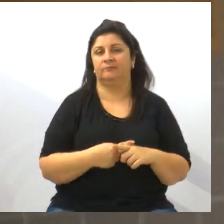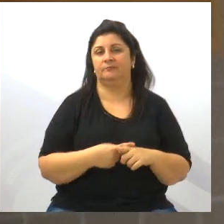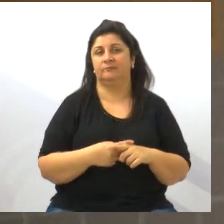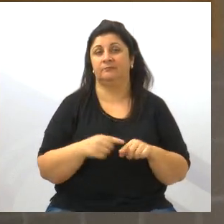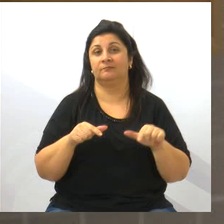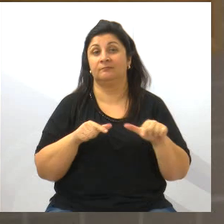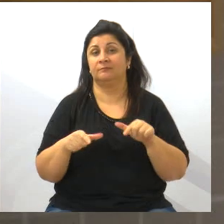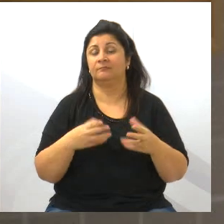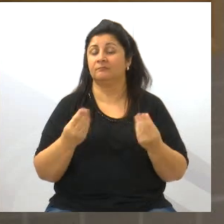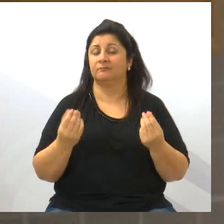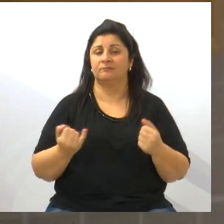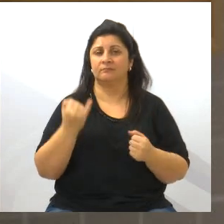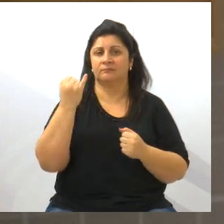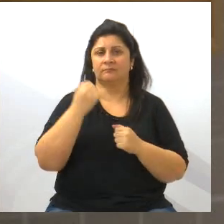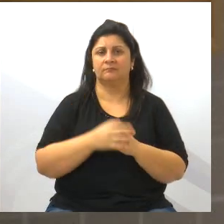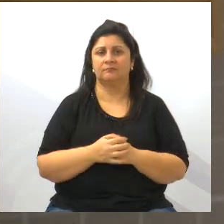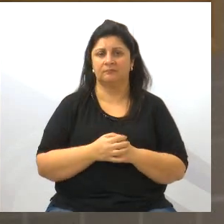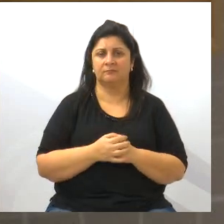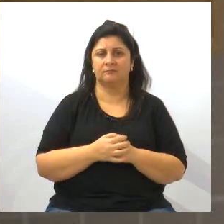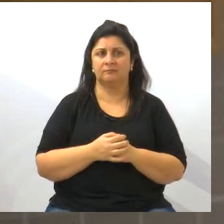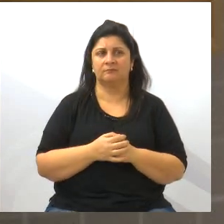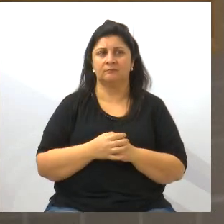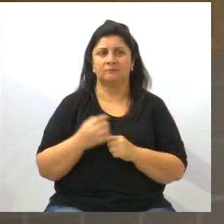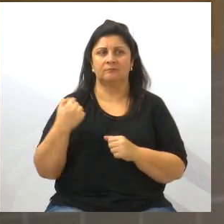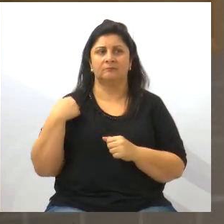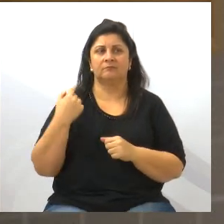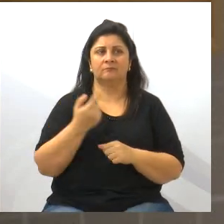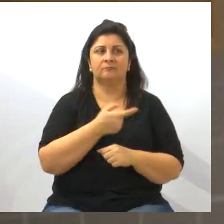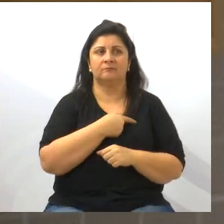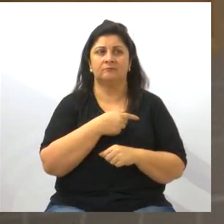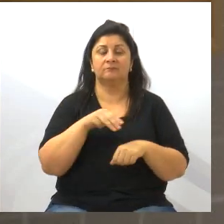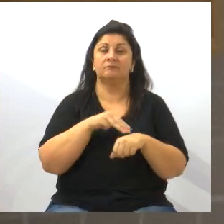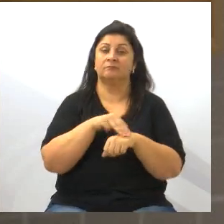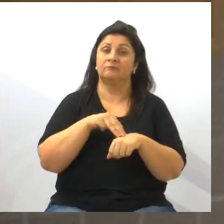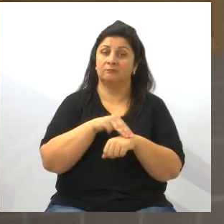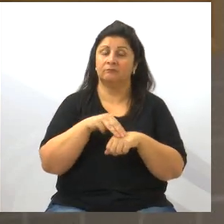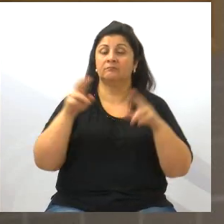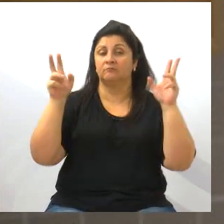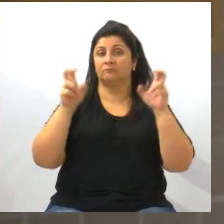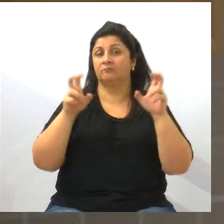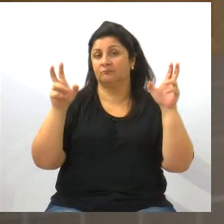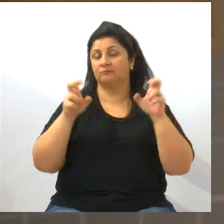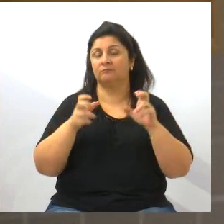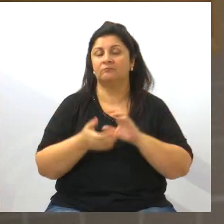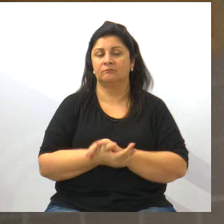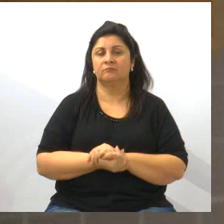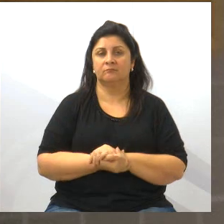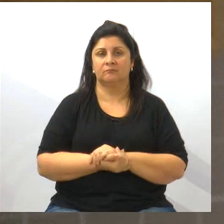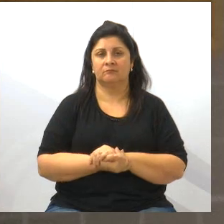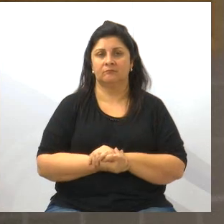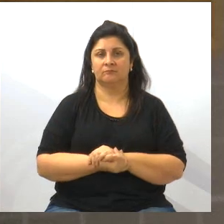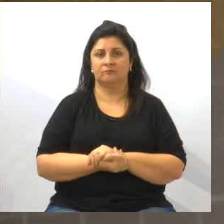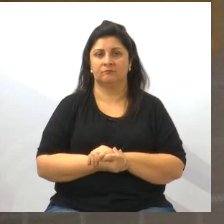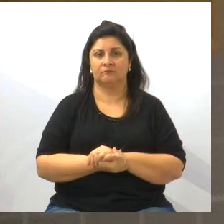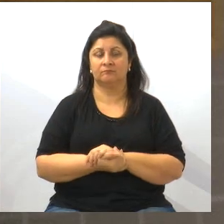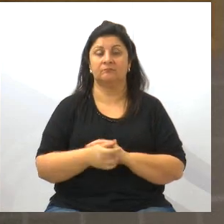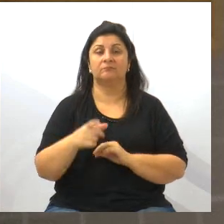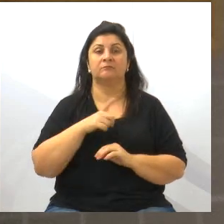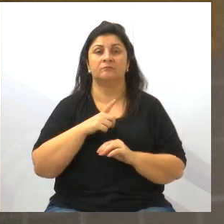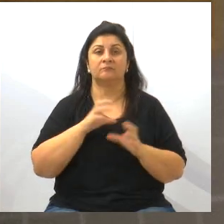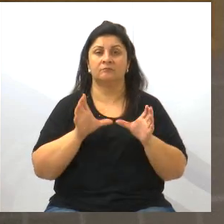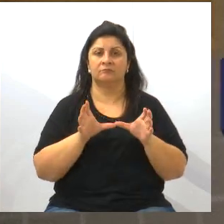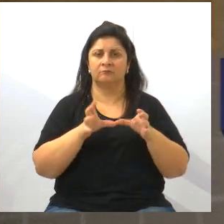são muito importantes quando a gente vai discutir um tema e tomar decisões, né? Nós temos